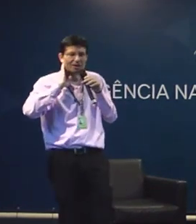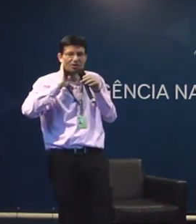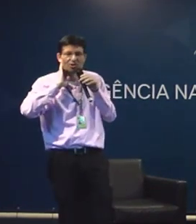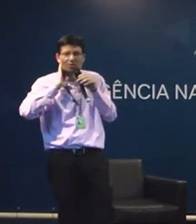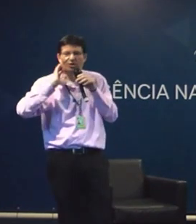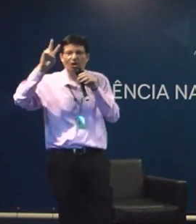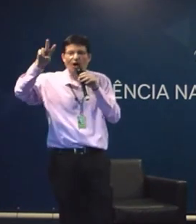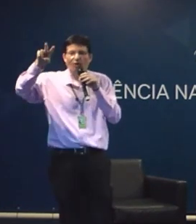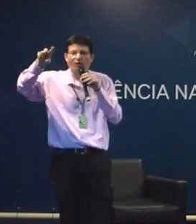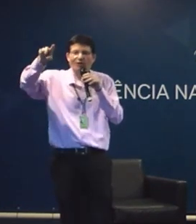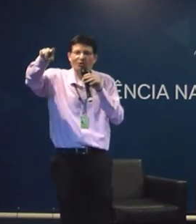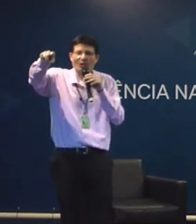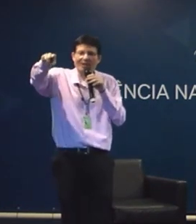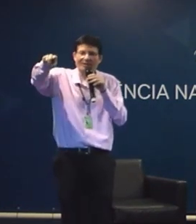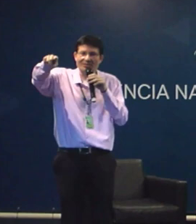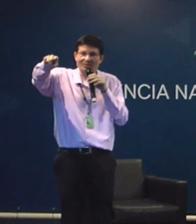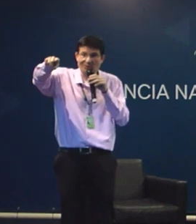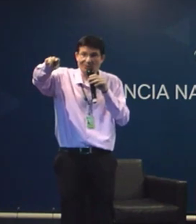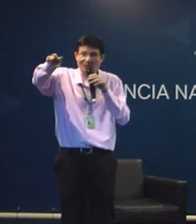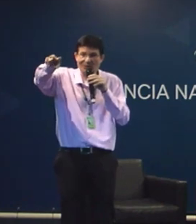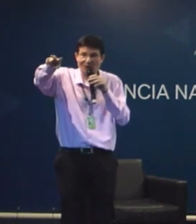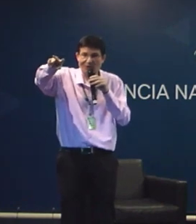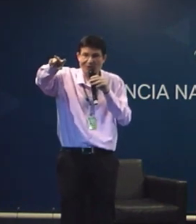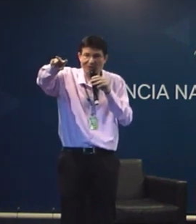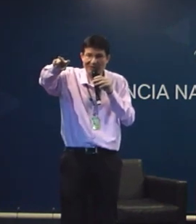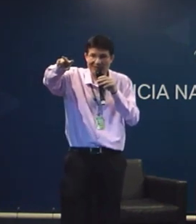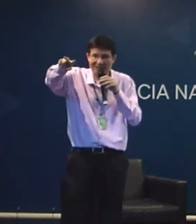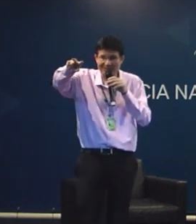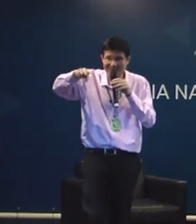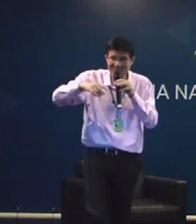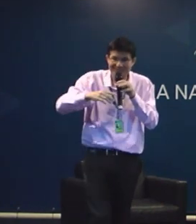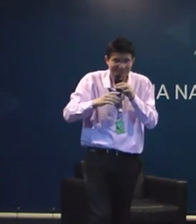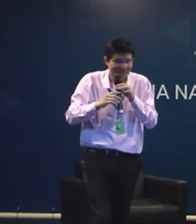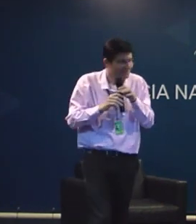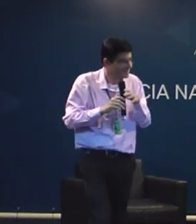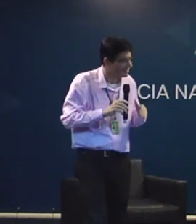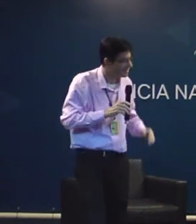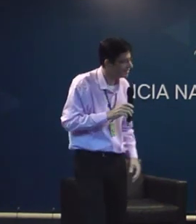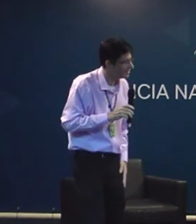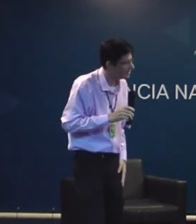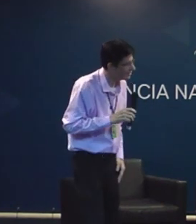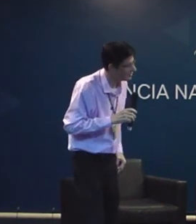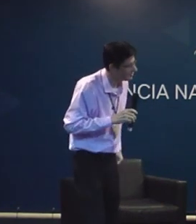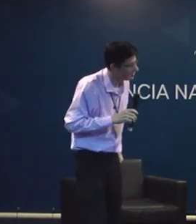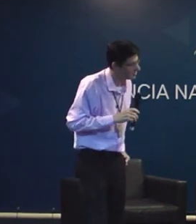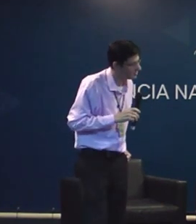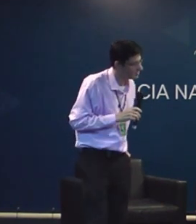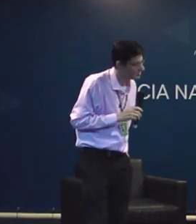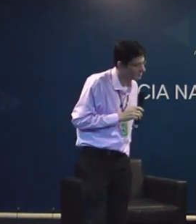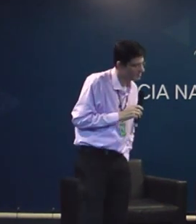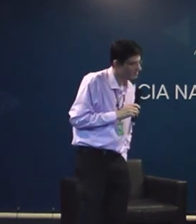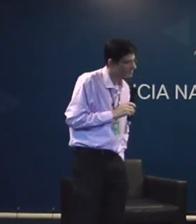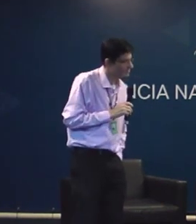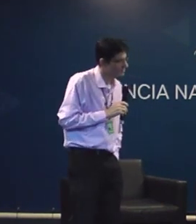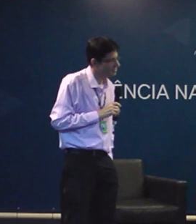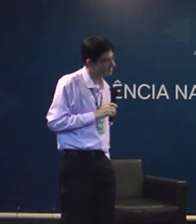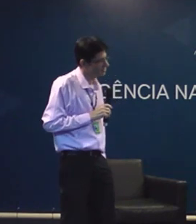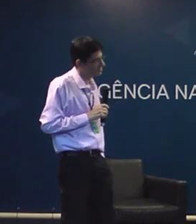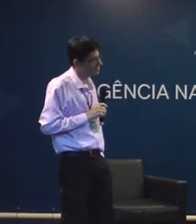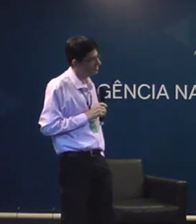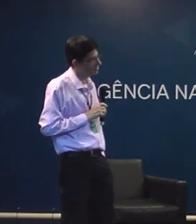Isso, Vigilover com a Nízia, viu? Vigilover com a Nízia. E no dia 23, gente, eu também vou dar uma palestra sobre a